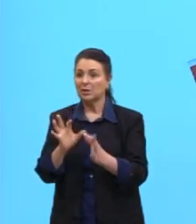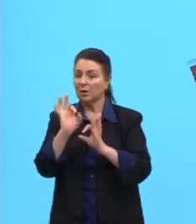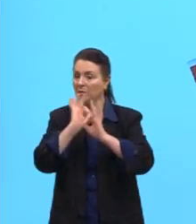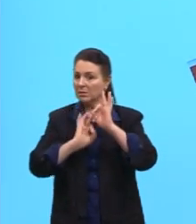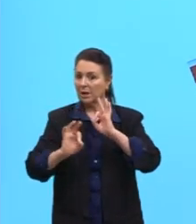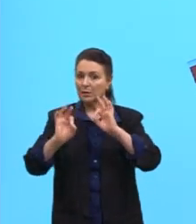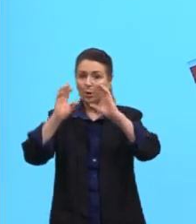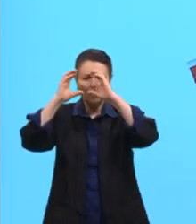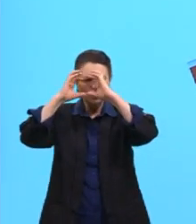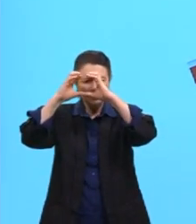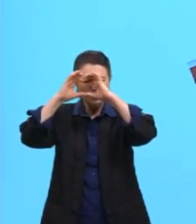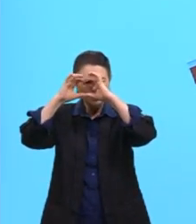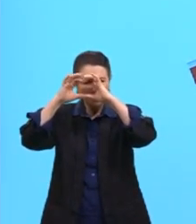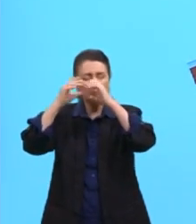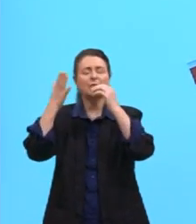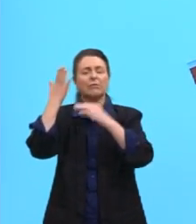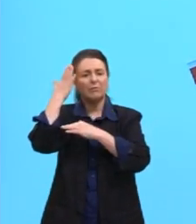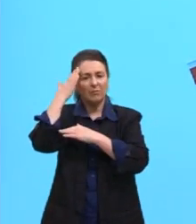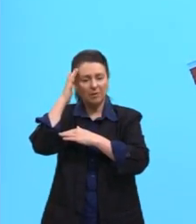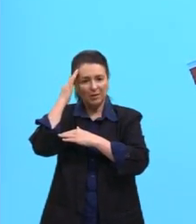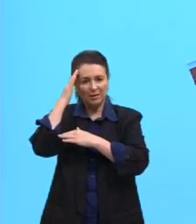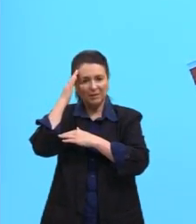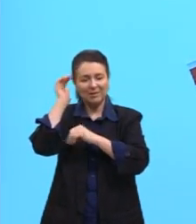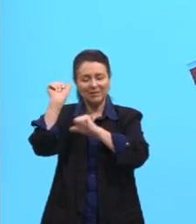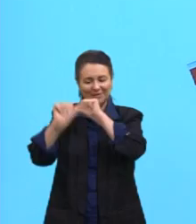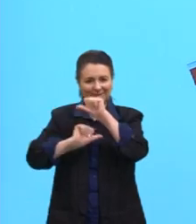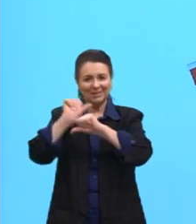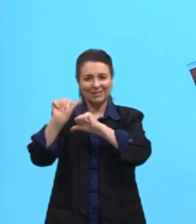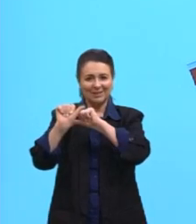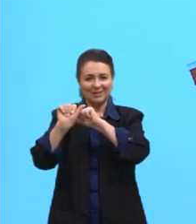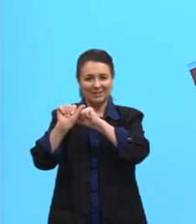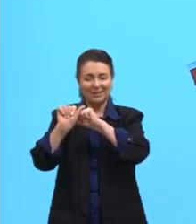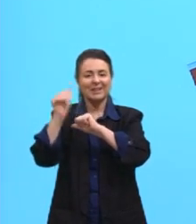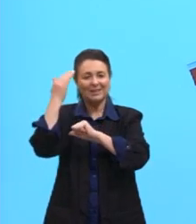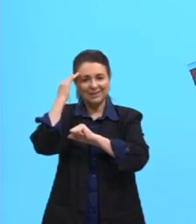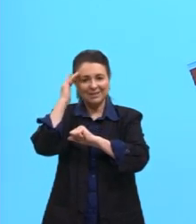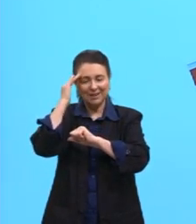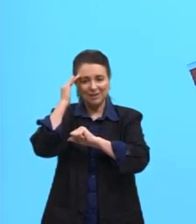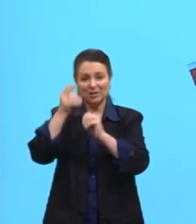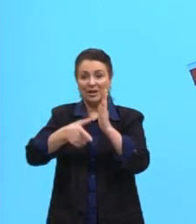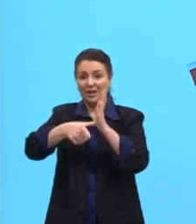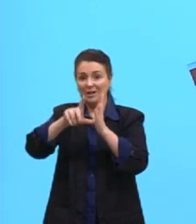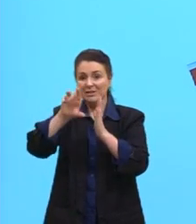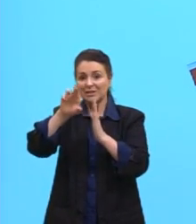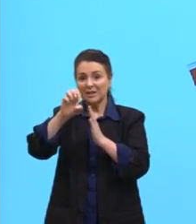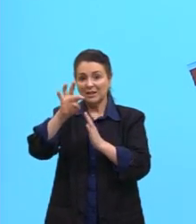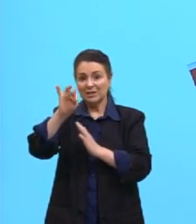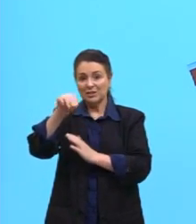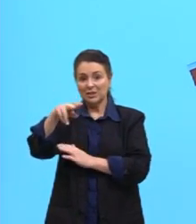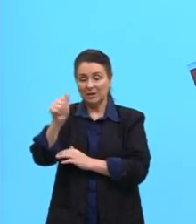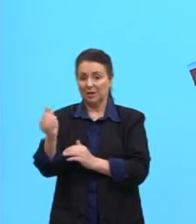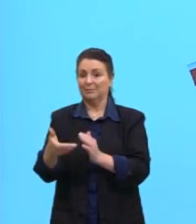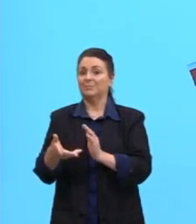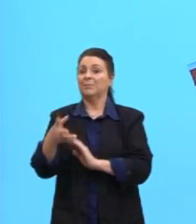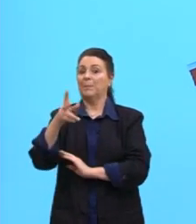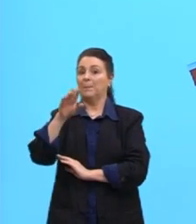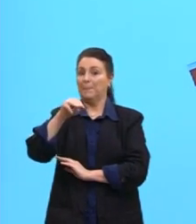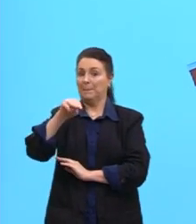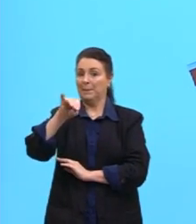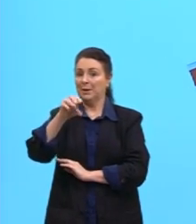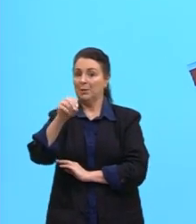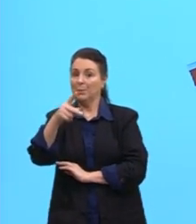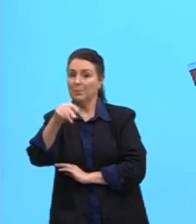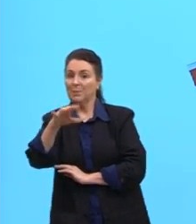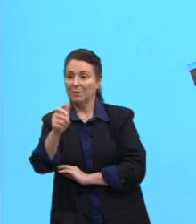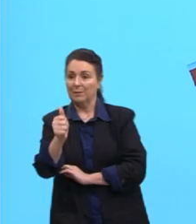o nosso cérebro vai inverter a imagem para gente formou antes da retina a gente tem a miopia para ajustar a gente